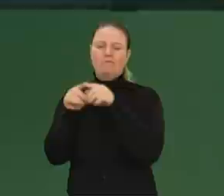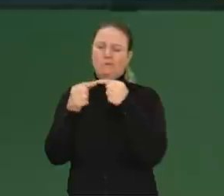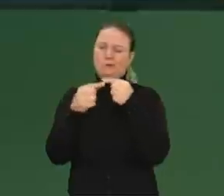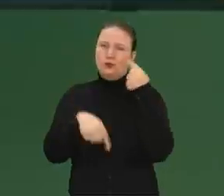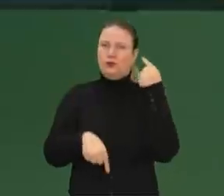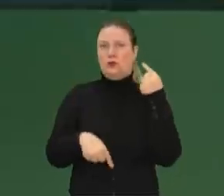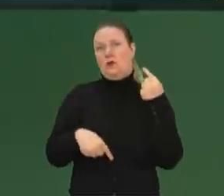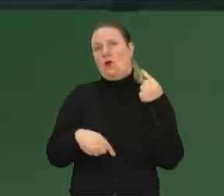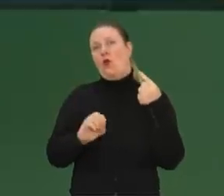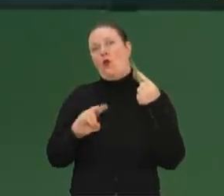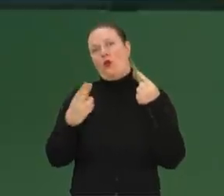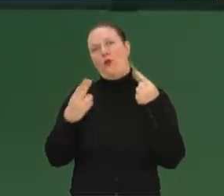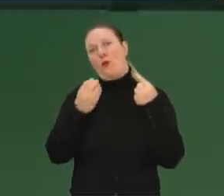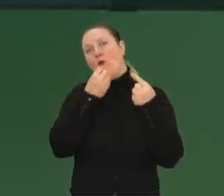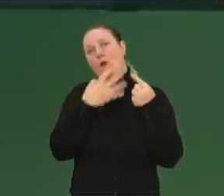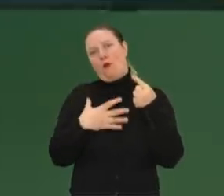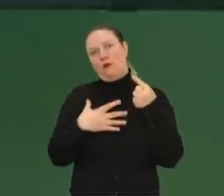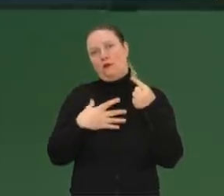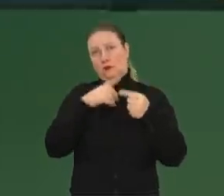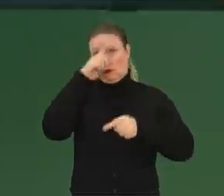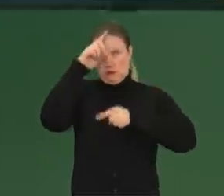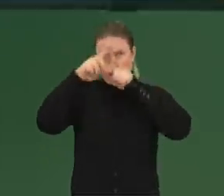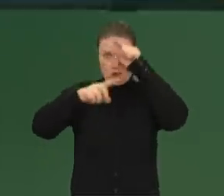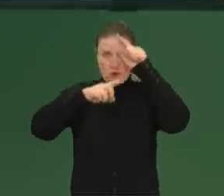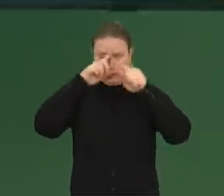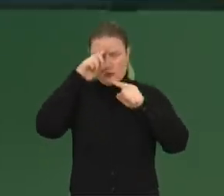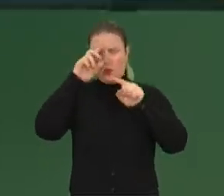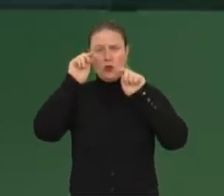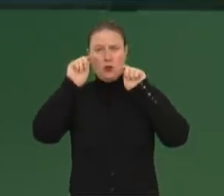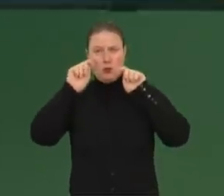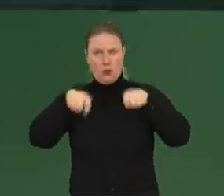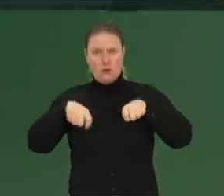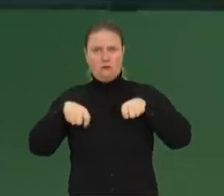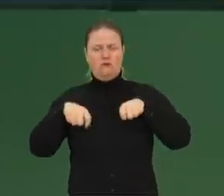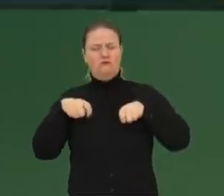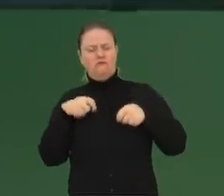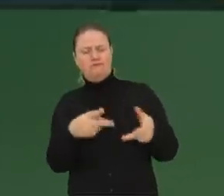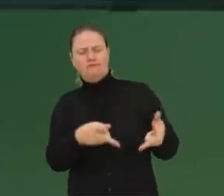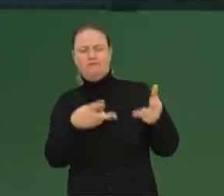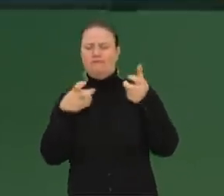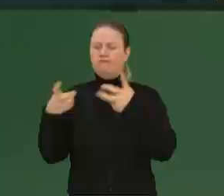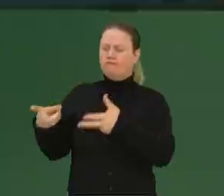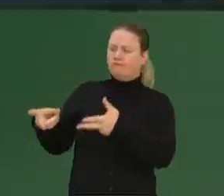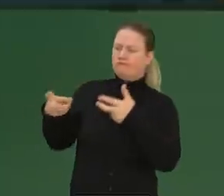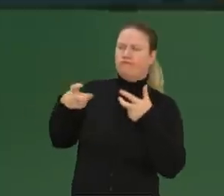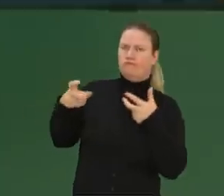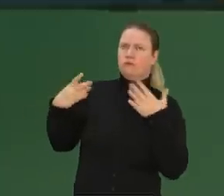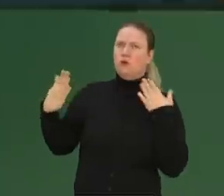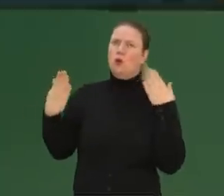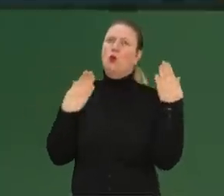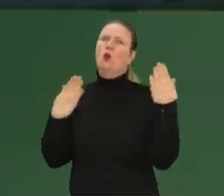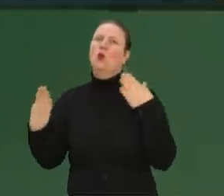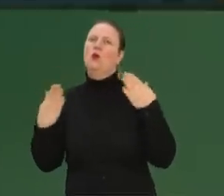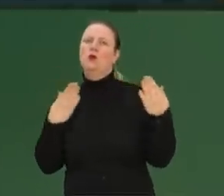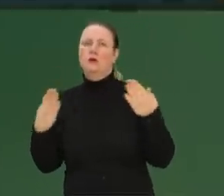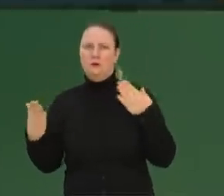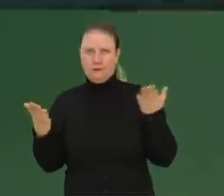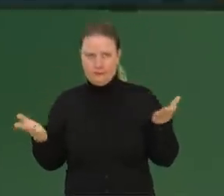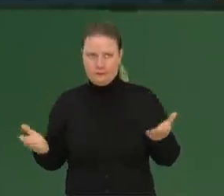Uma ideia, porque nós não somos médicos, mas consegue ter uma ideia se está tudo ok ou, né, se tem algum probleminha